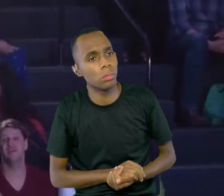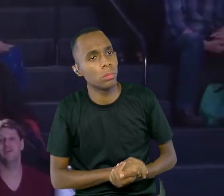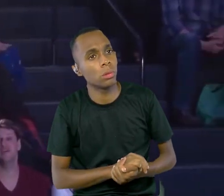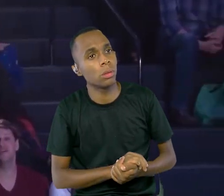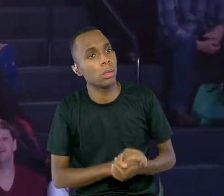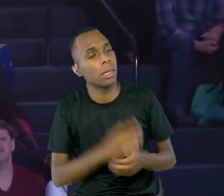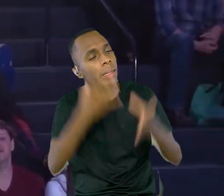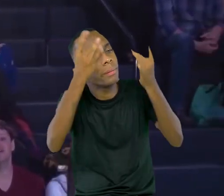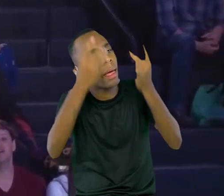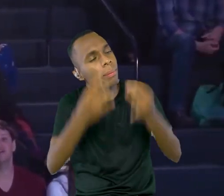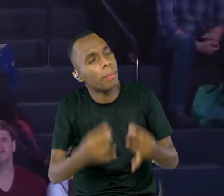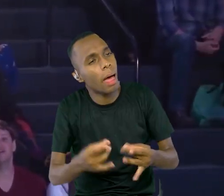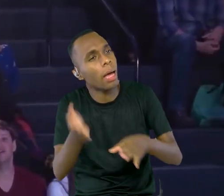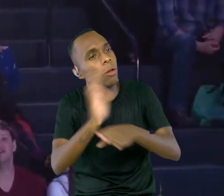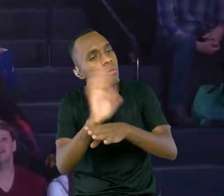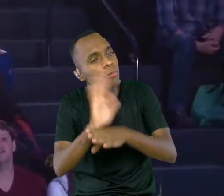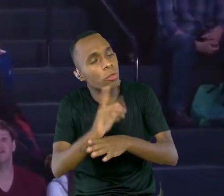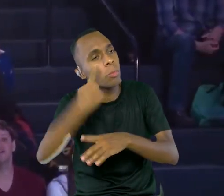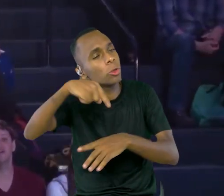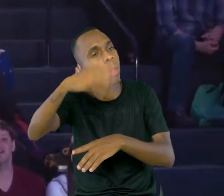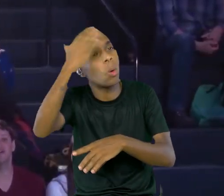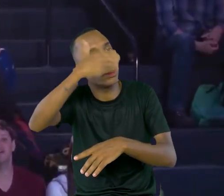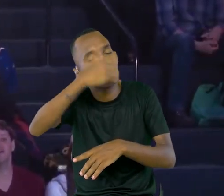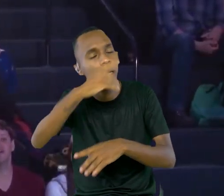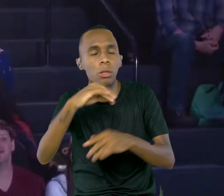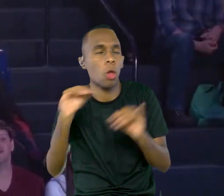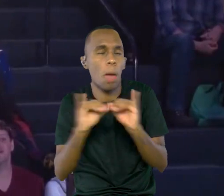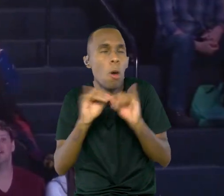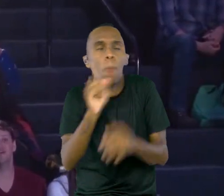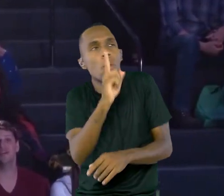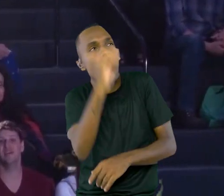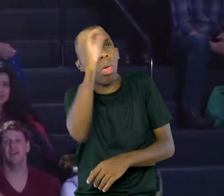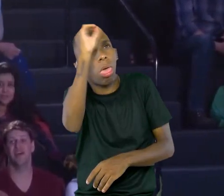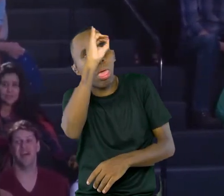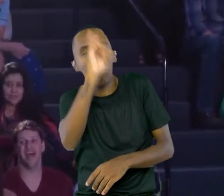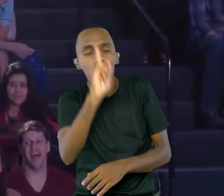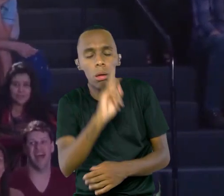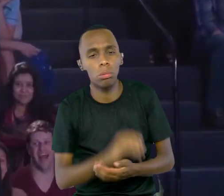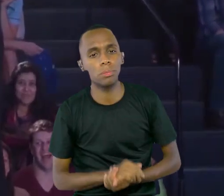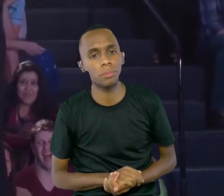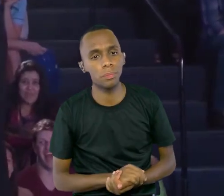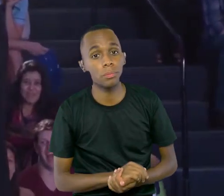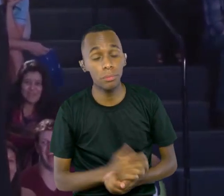desculpas, descreva a cena. A gente é cego, a gente não é tonto.